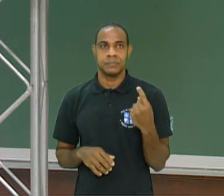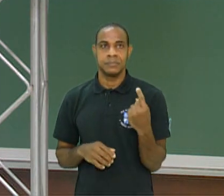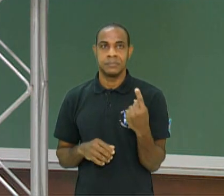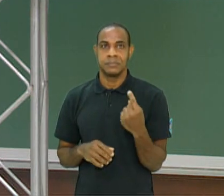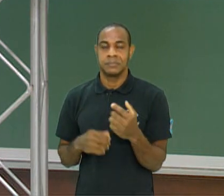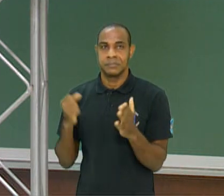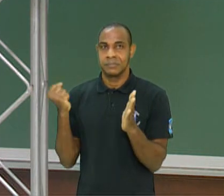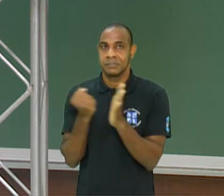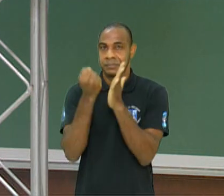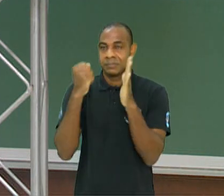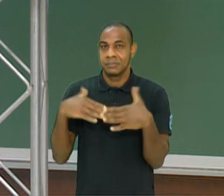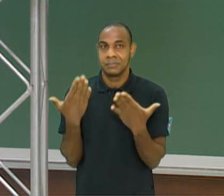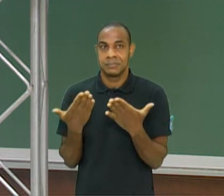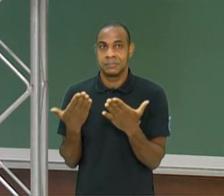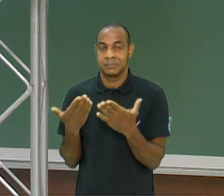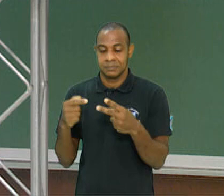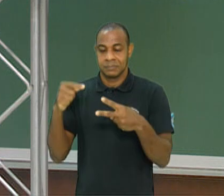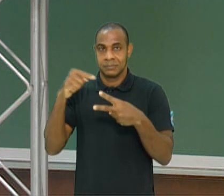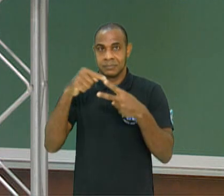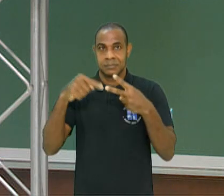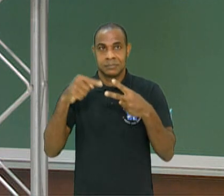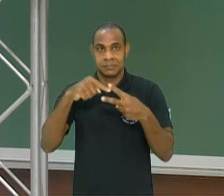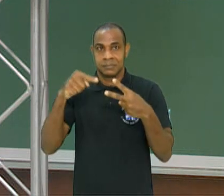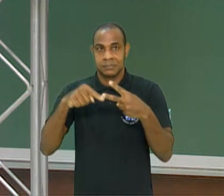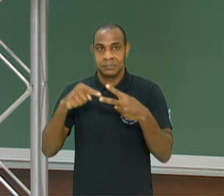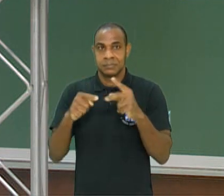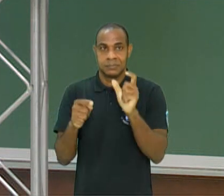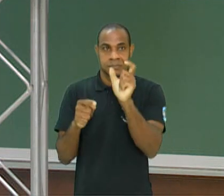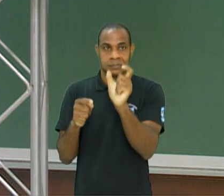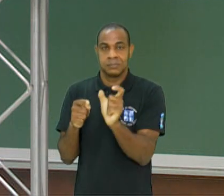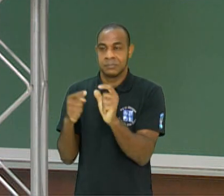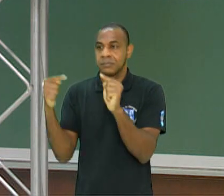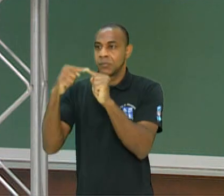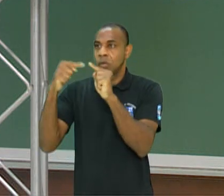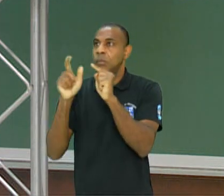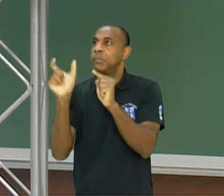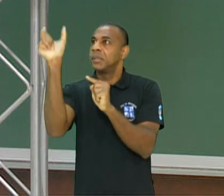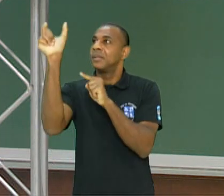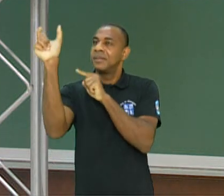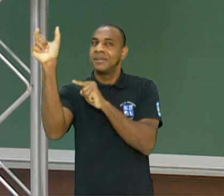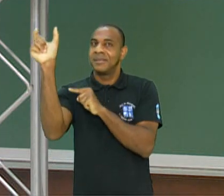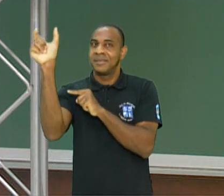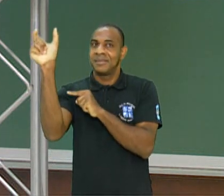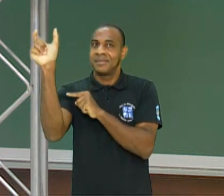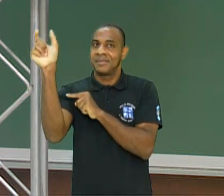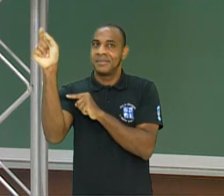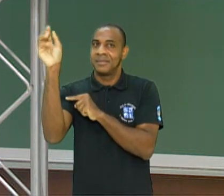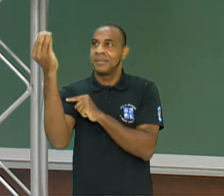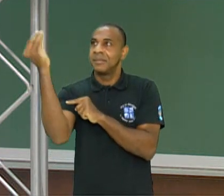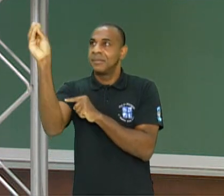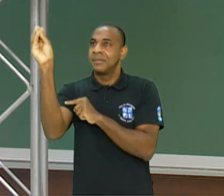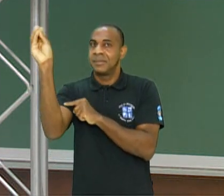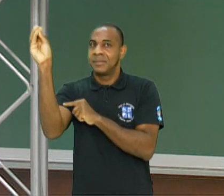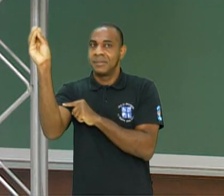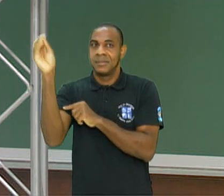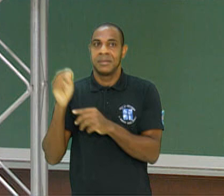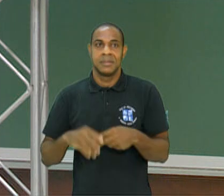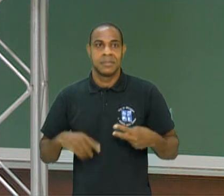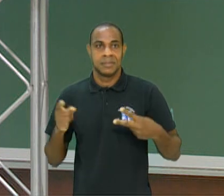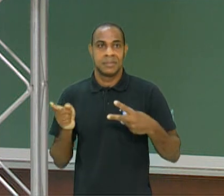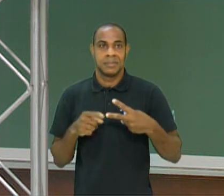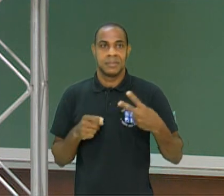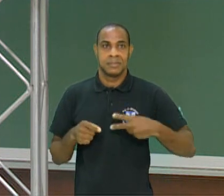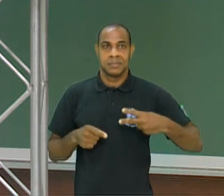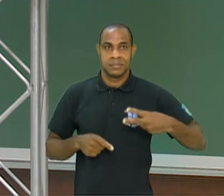você marcar qual das duas opções entraria aqui nessa lacuna, tá? E a segunda é para vocês marcarem